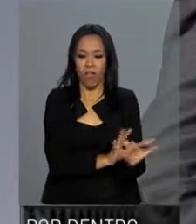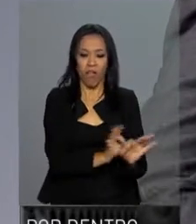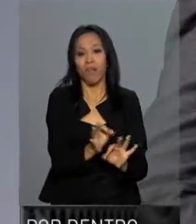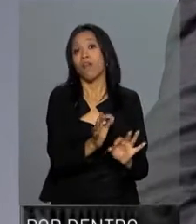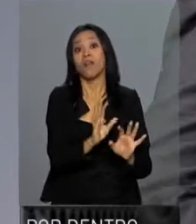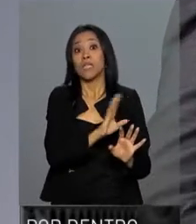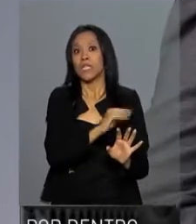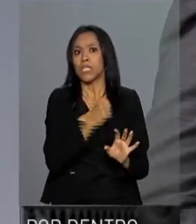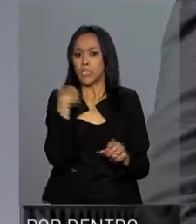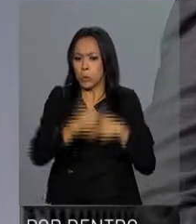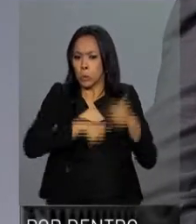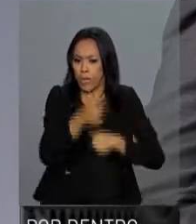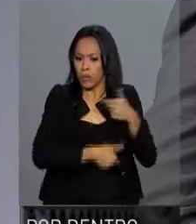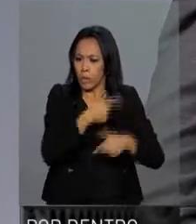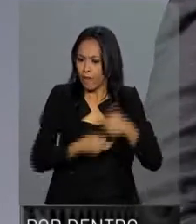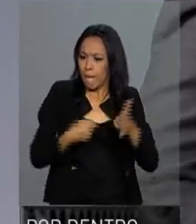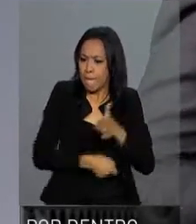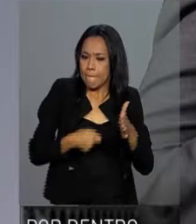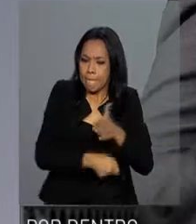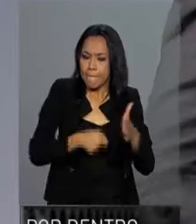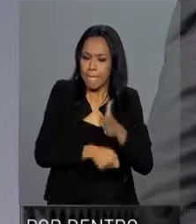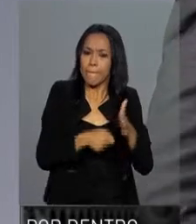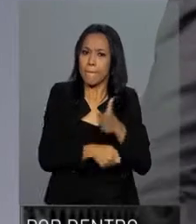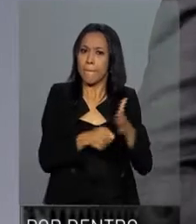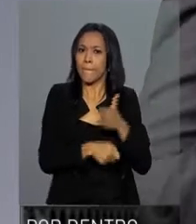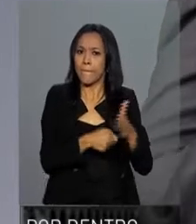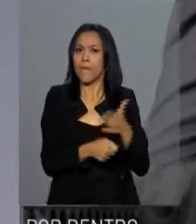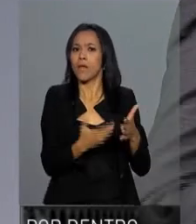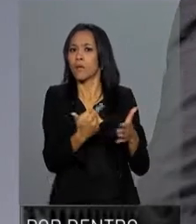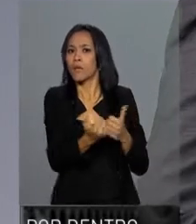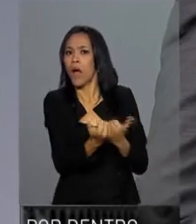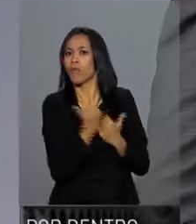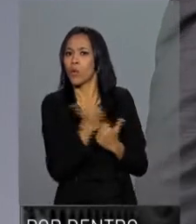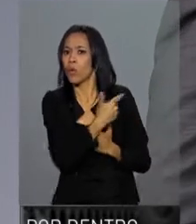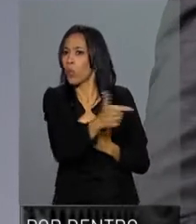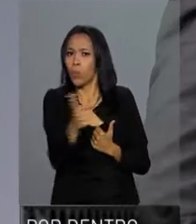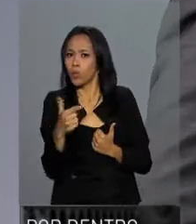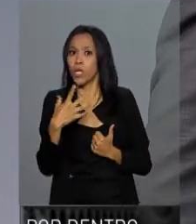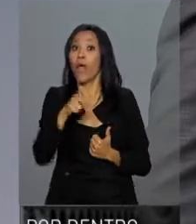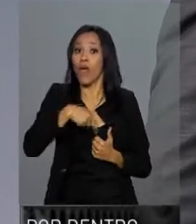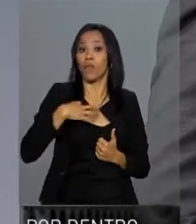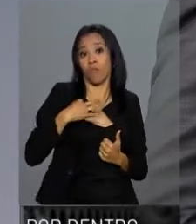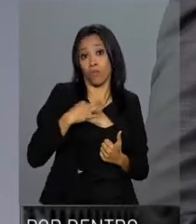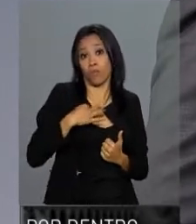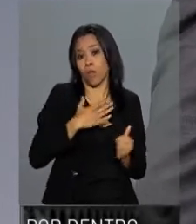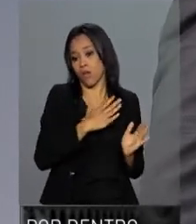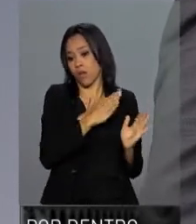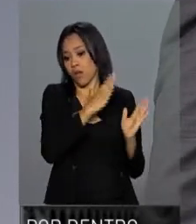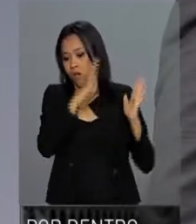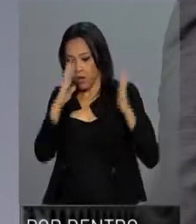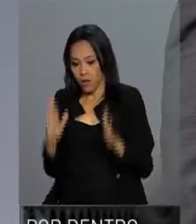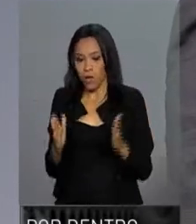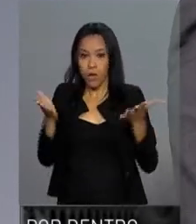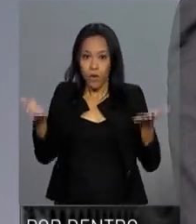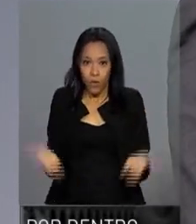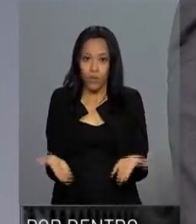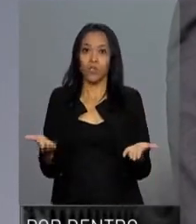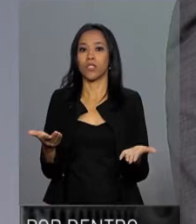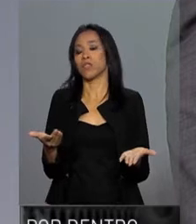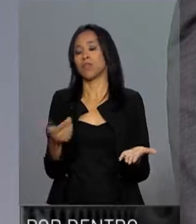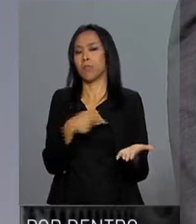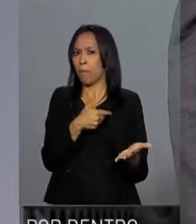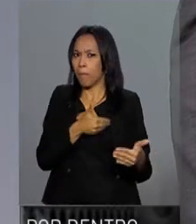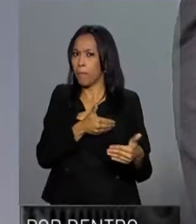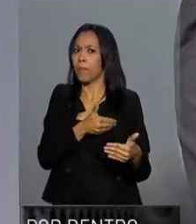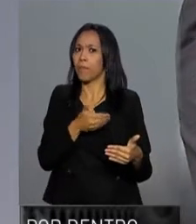heróis que faziam esportes na brasileiro com iniciativa com voltou num carismo com um sistema muito próximo do profissional